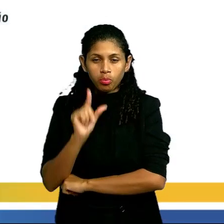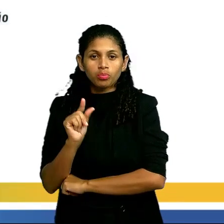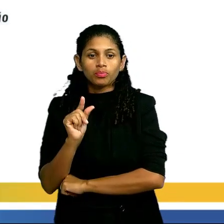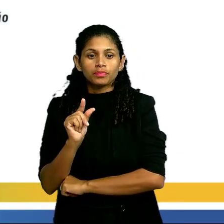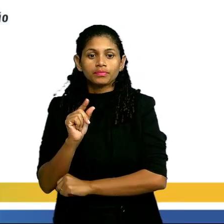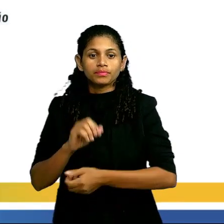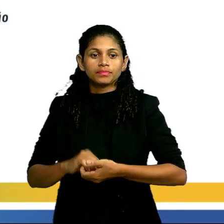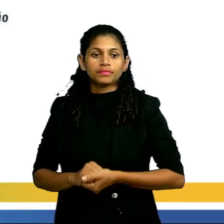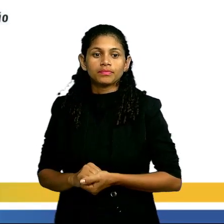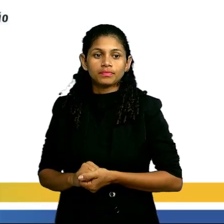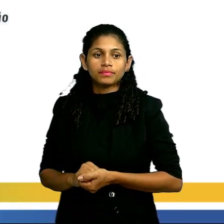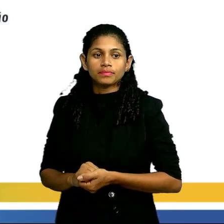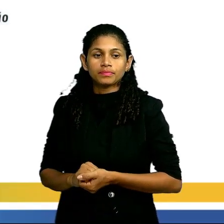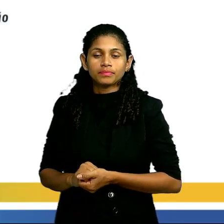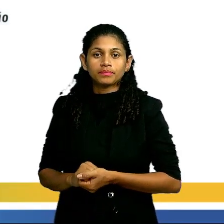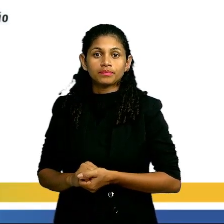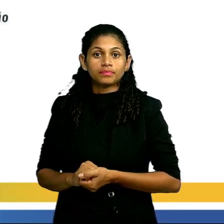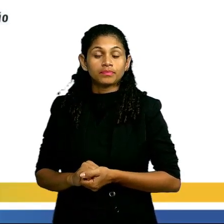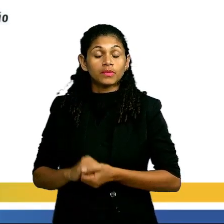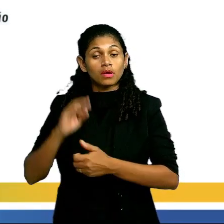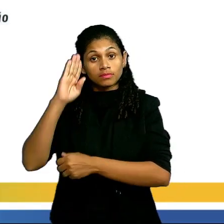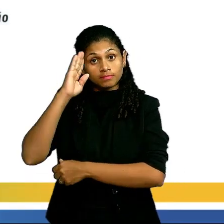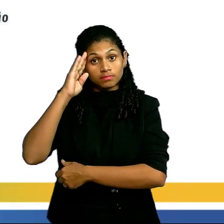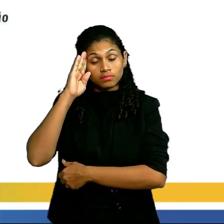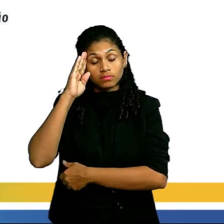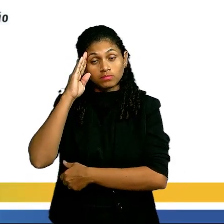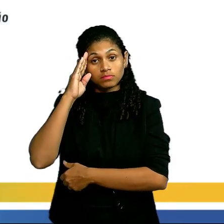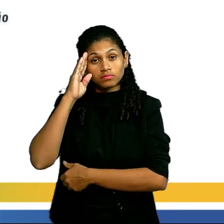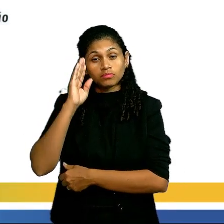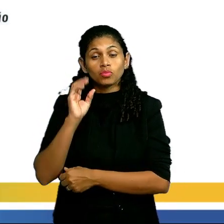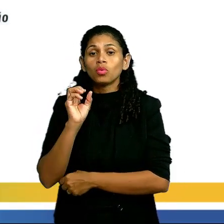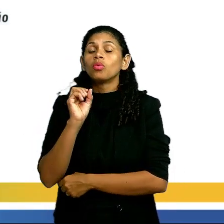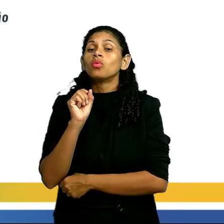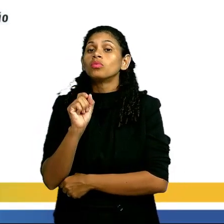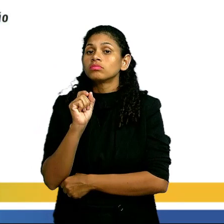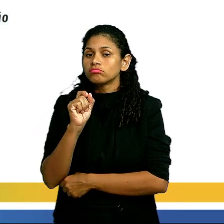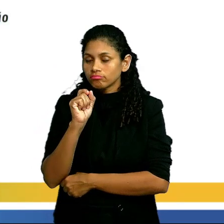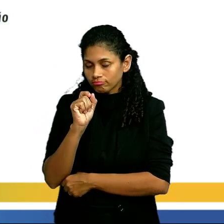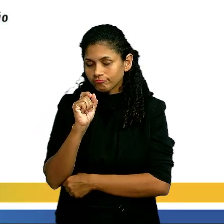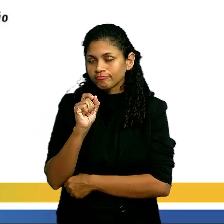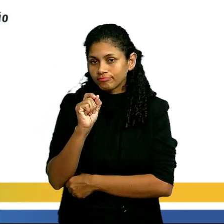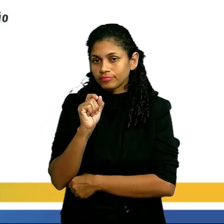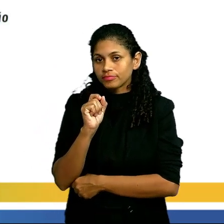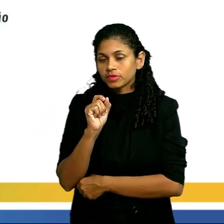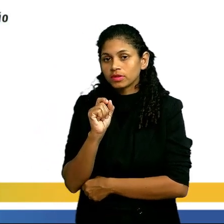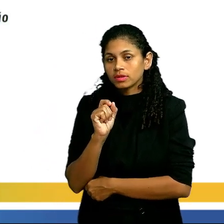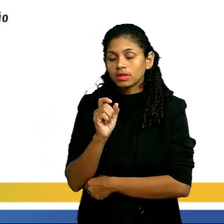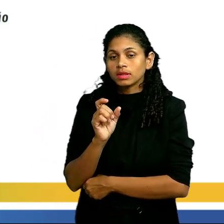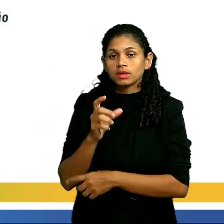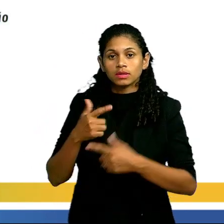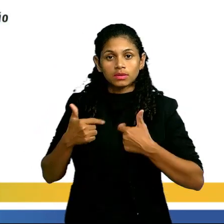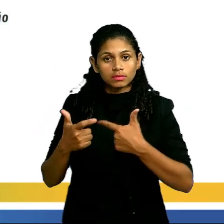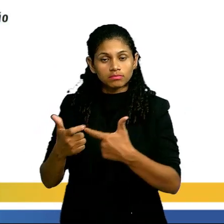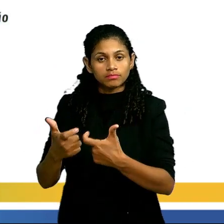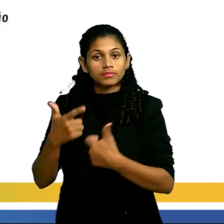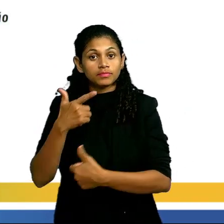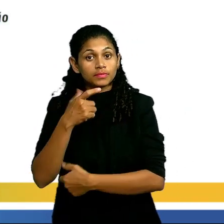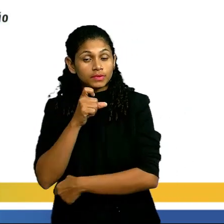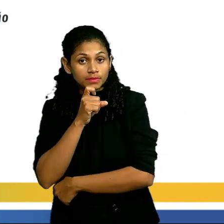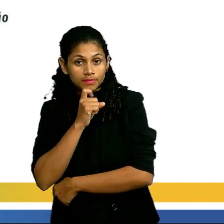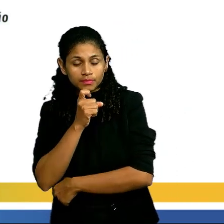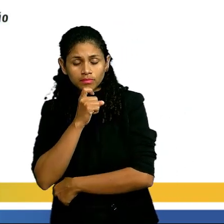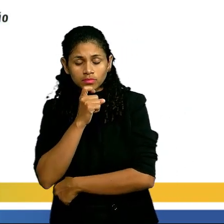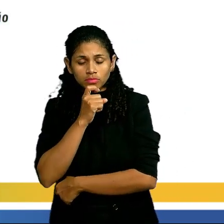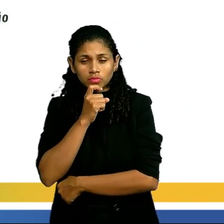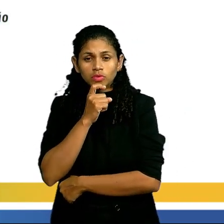passada? Na aula passada, nós entendemos o que foi a Guerra Fria, né? O período que ela durou. Então, a